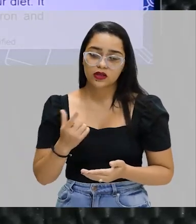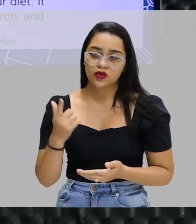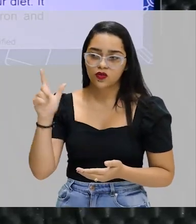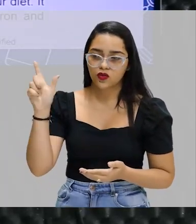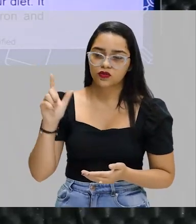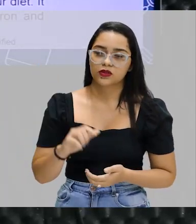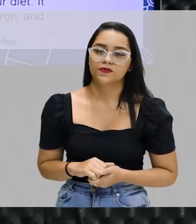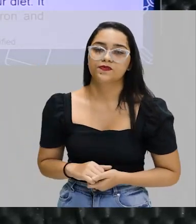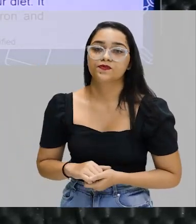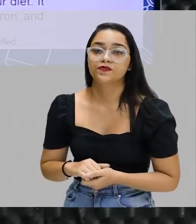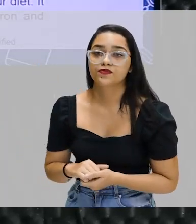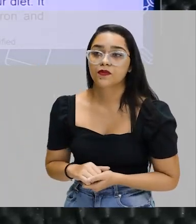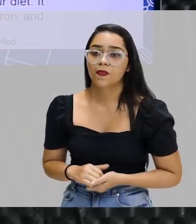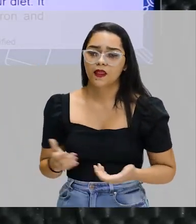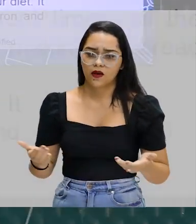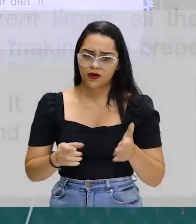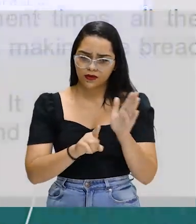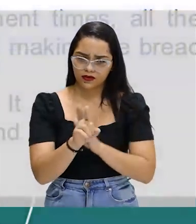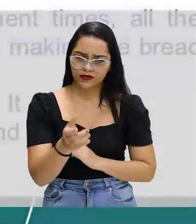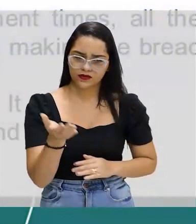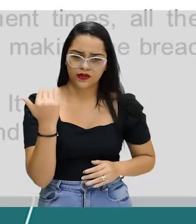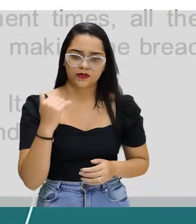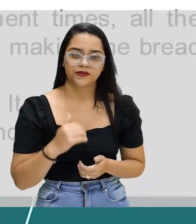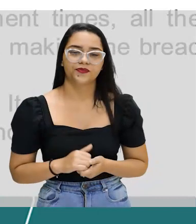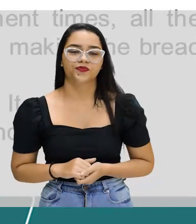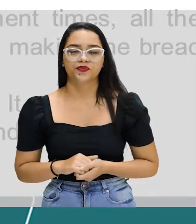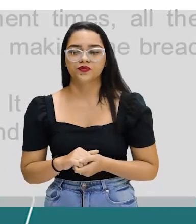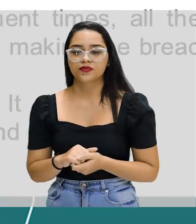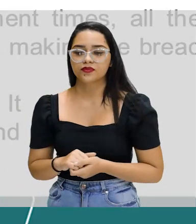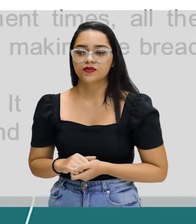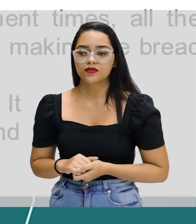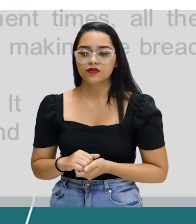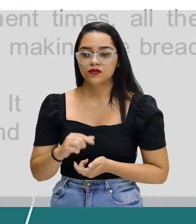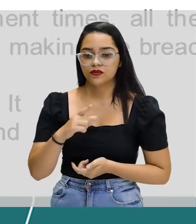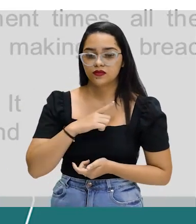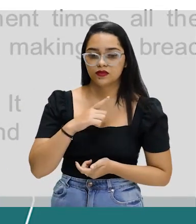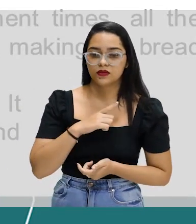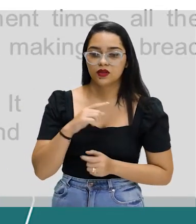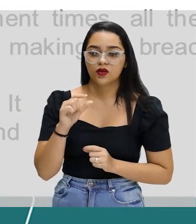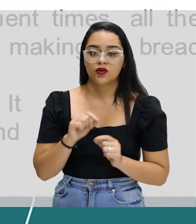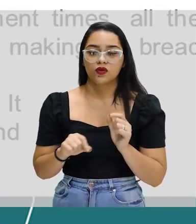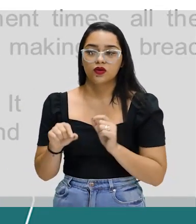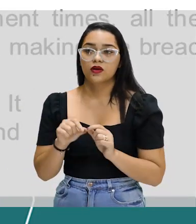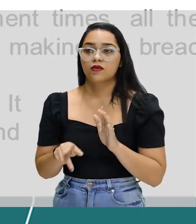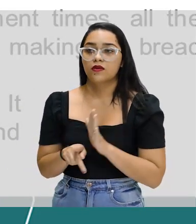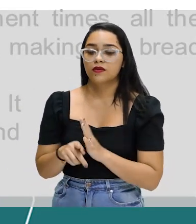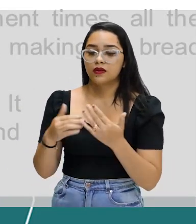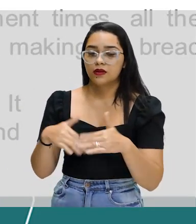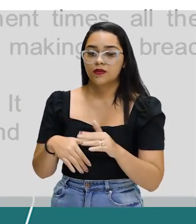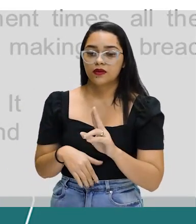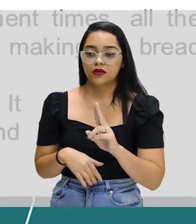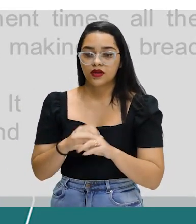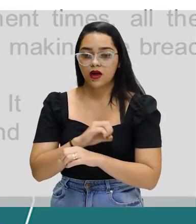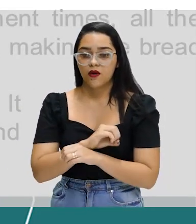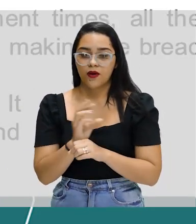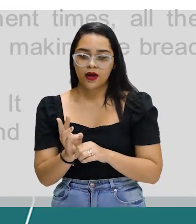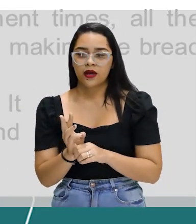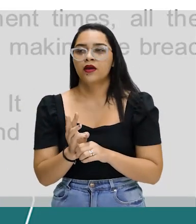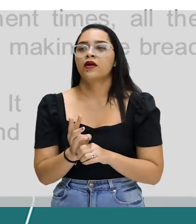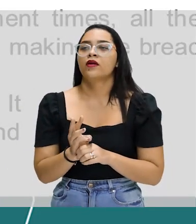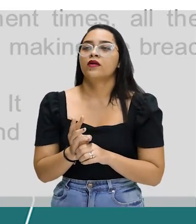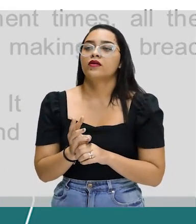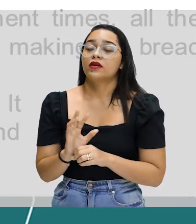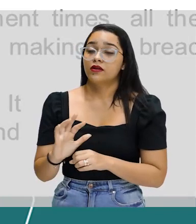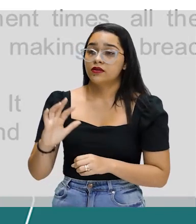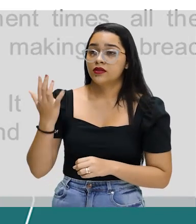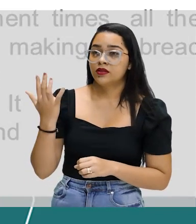uma língua estrangeira. Vamos para a questão? Olha só, aqui eu trouxe uma que é da prova da UEMA, tá? Do PAS, que